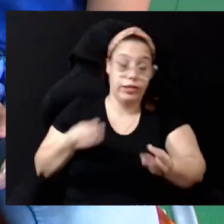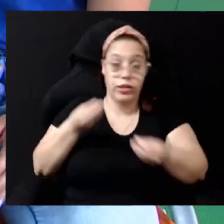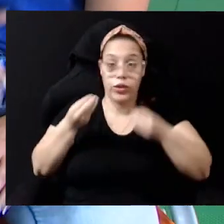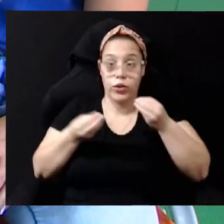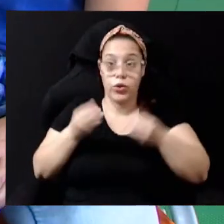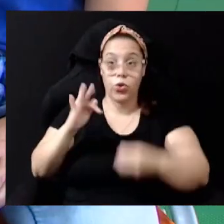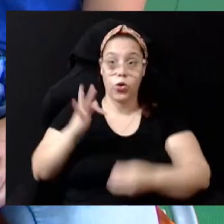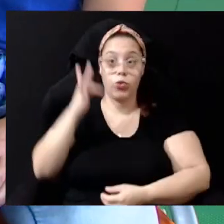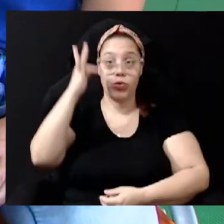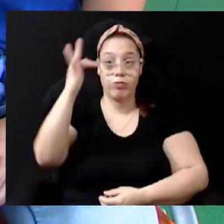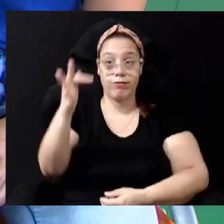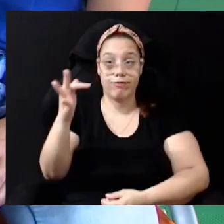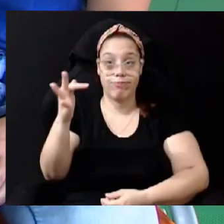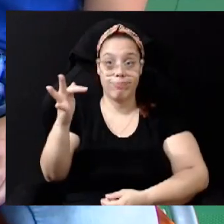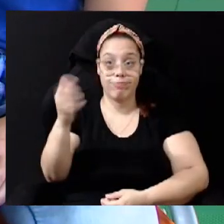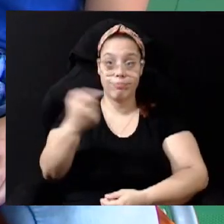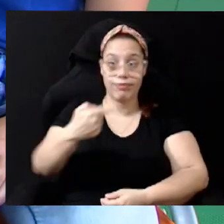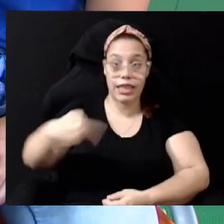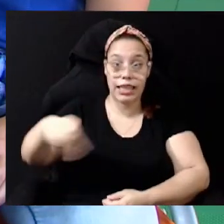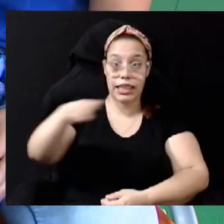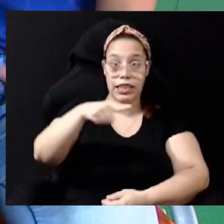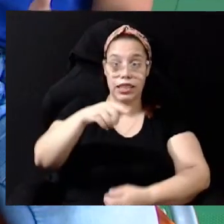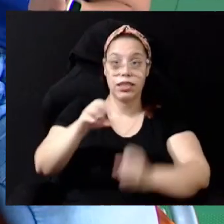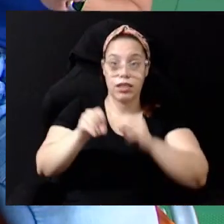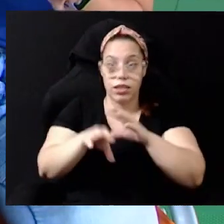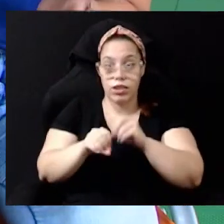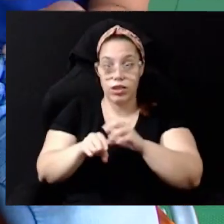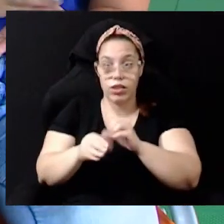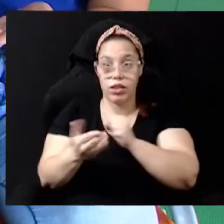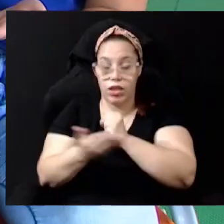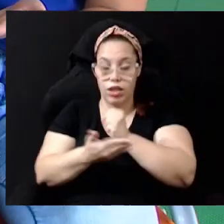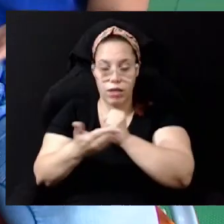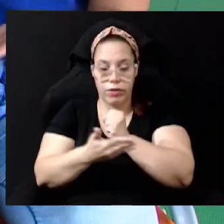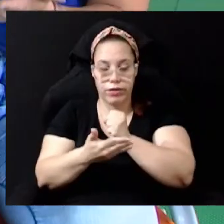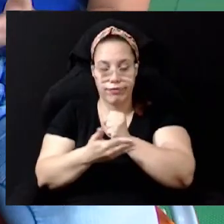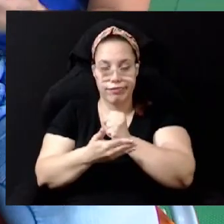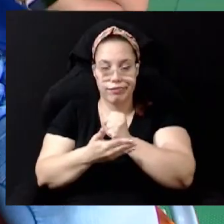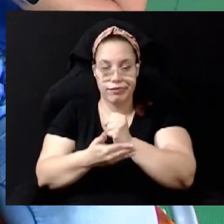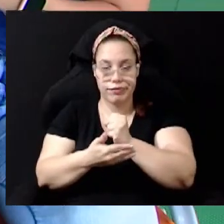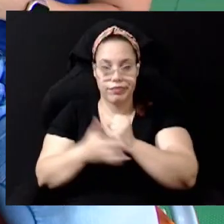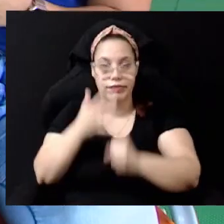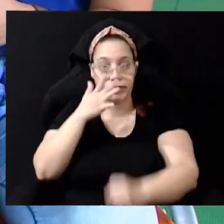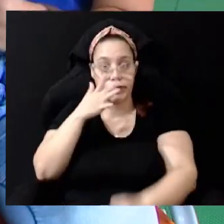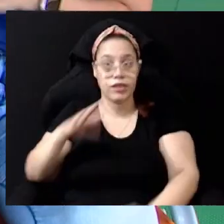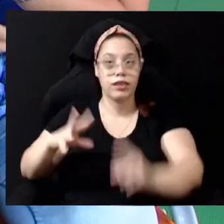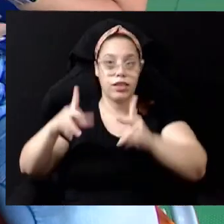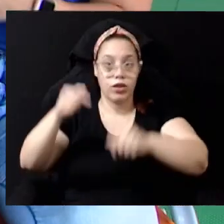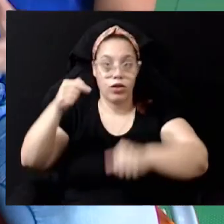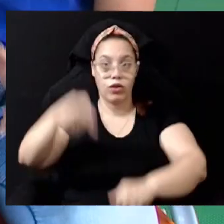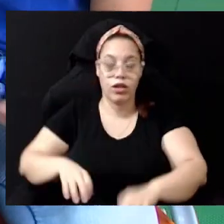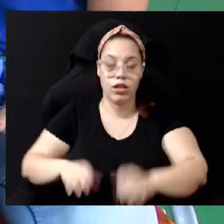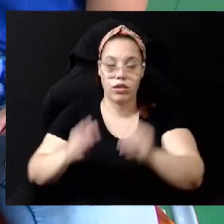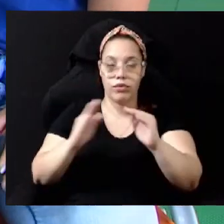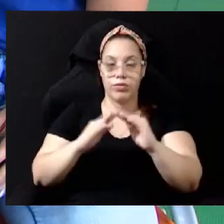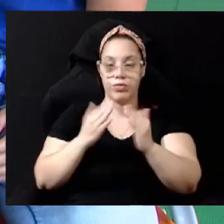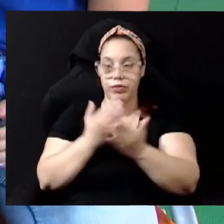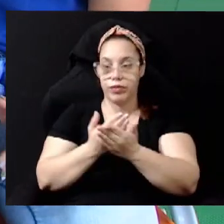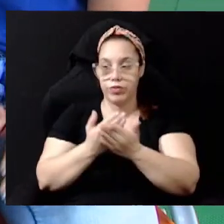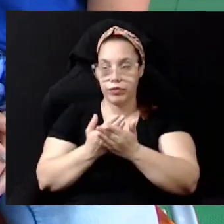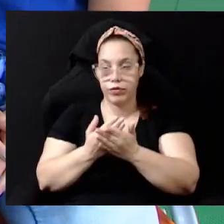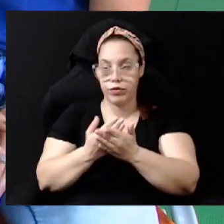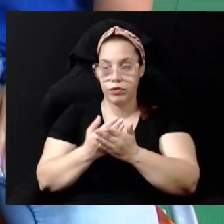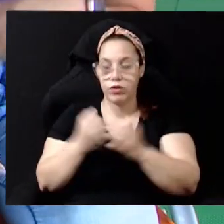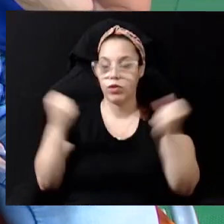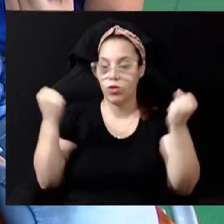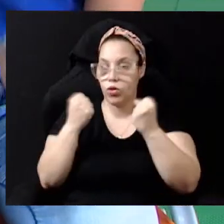Então como isso no futuro vai perdurar para eles, a gente tem que ensinar desde a base. Então mesmo que a criança tenha tudo aqui na educação física,